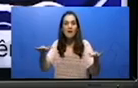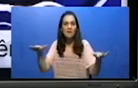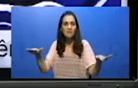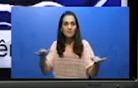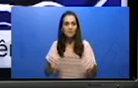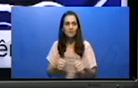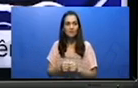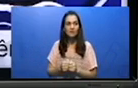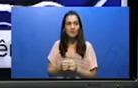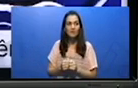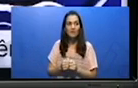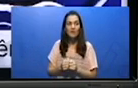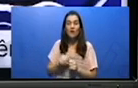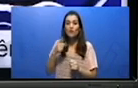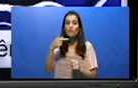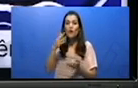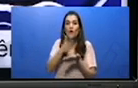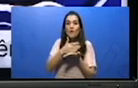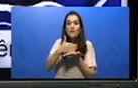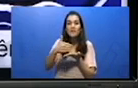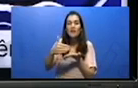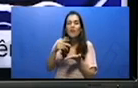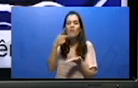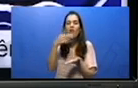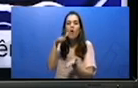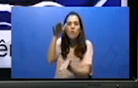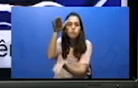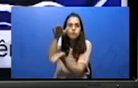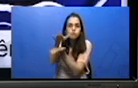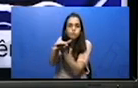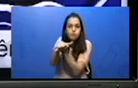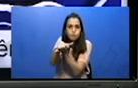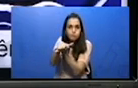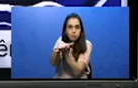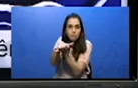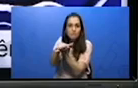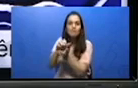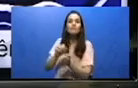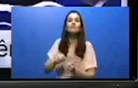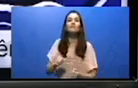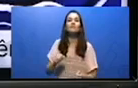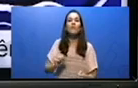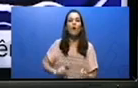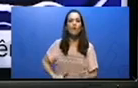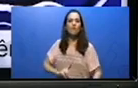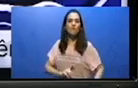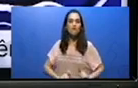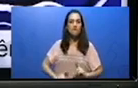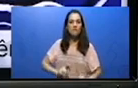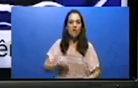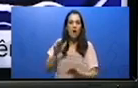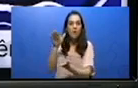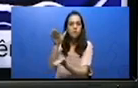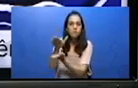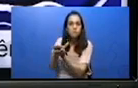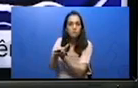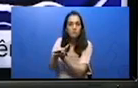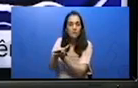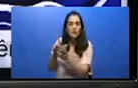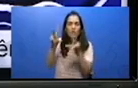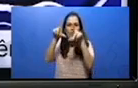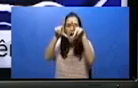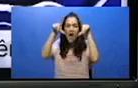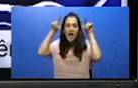Bom, vamos iniciar agora falando sobre os plateumintos, sobre os vermes achatados. Plateuminto vem do grego plates, que